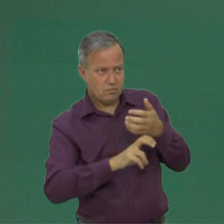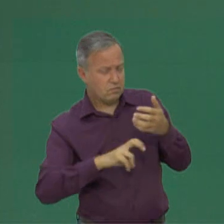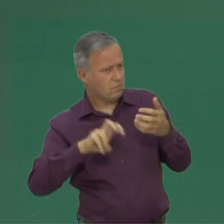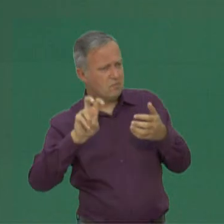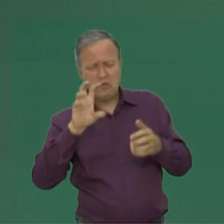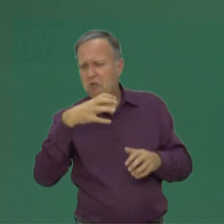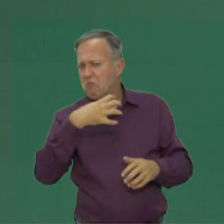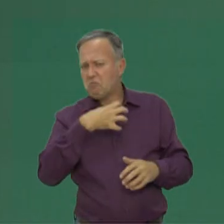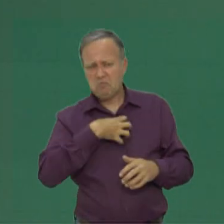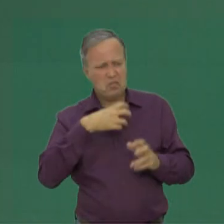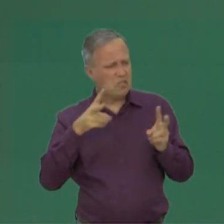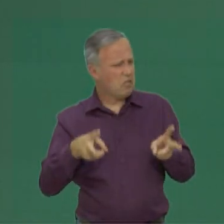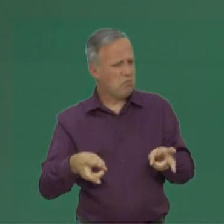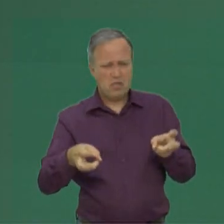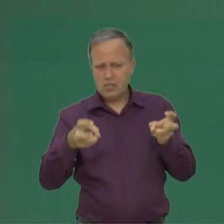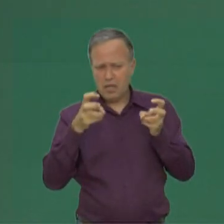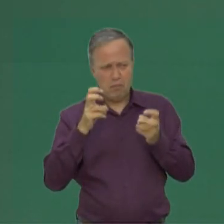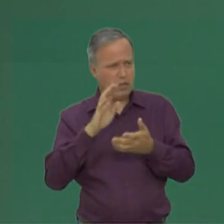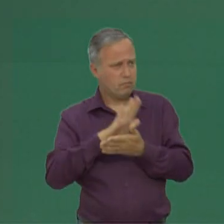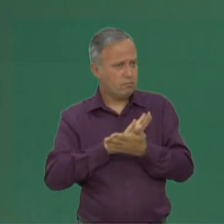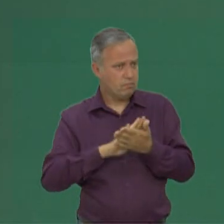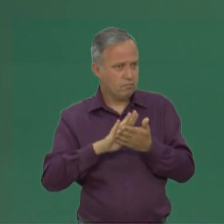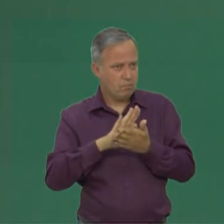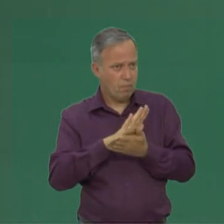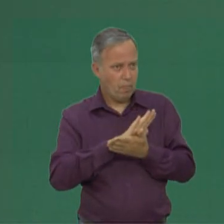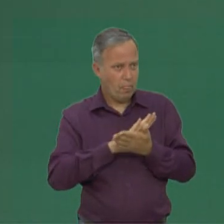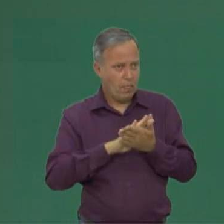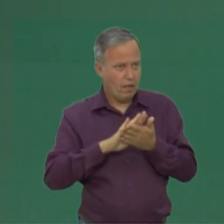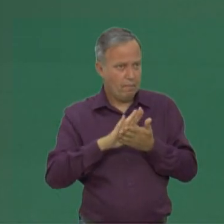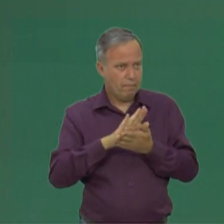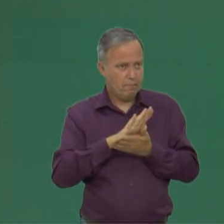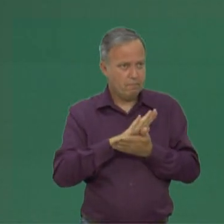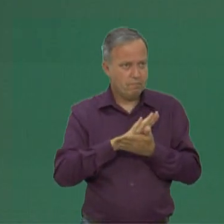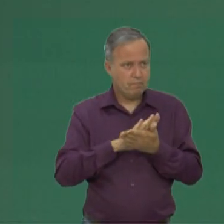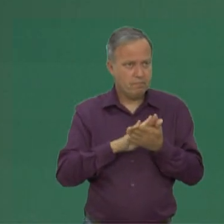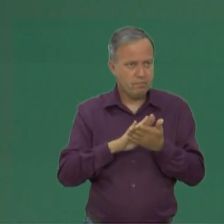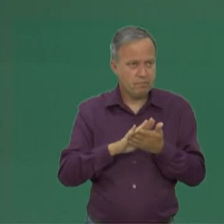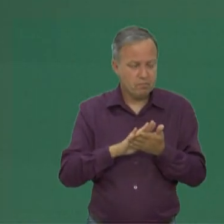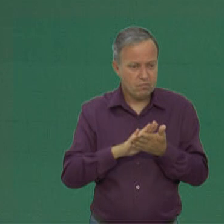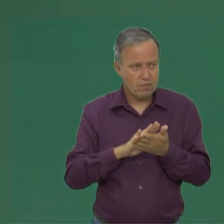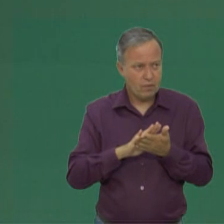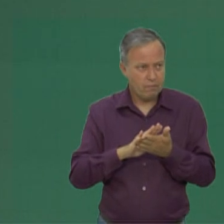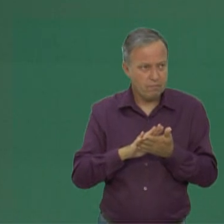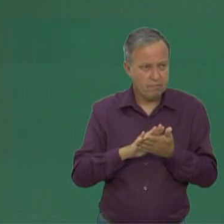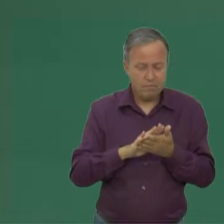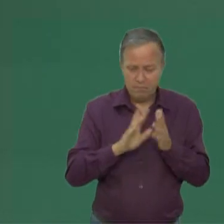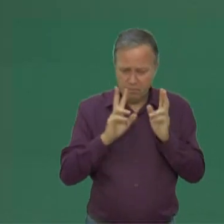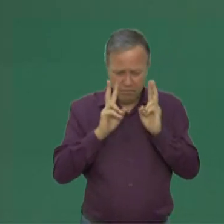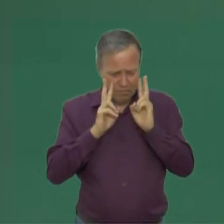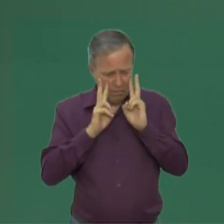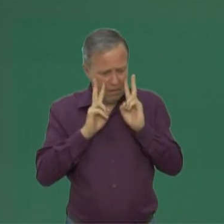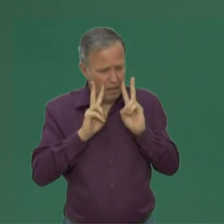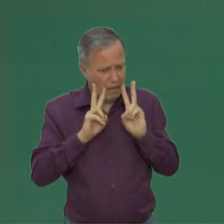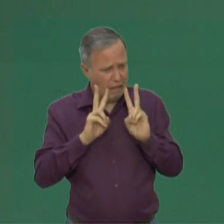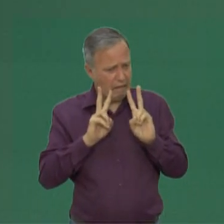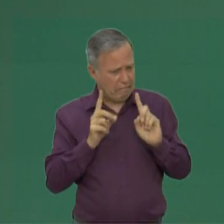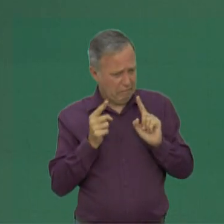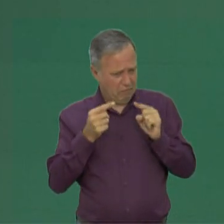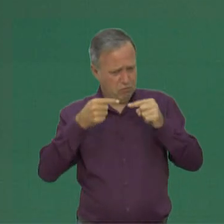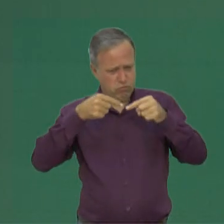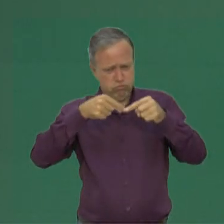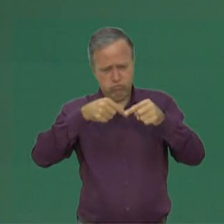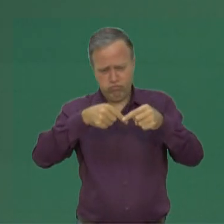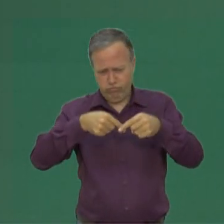nem percebem. El dueño de la cobra, sentado en el suelo, desafia los